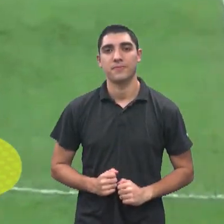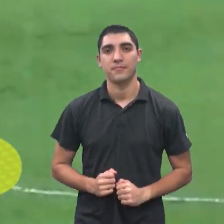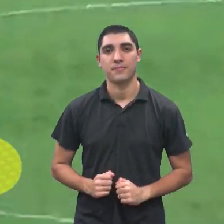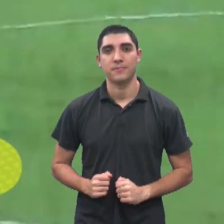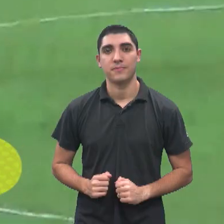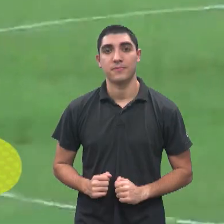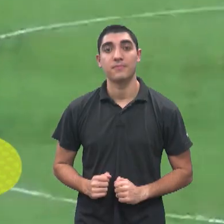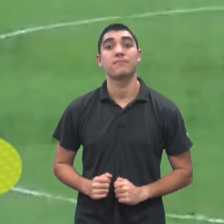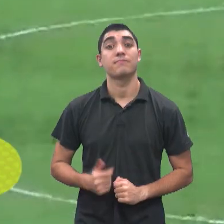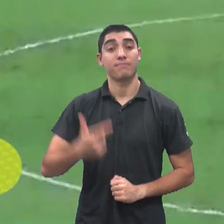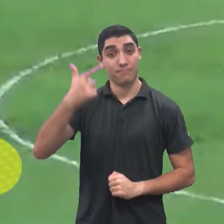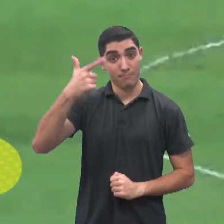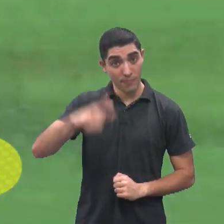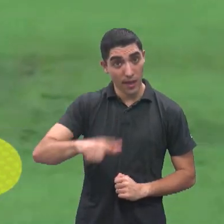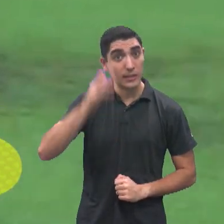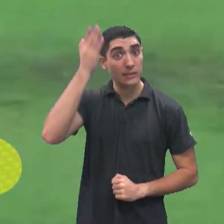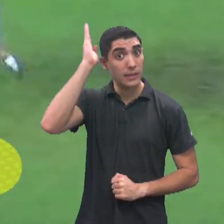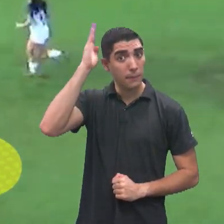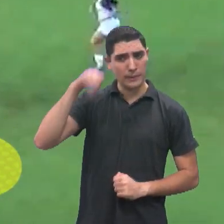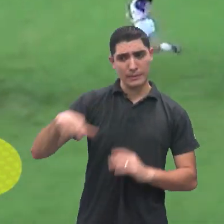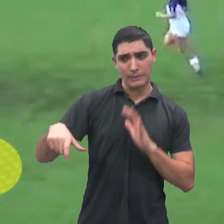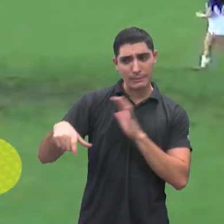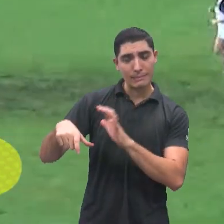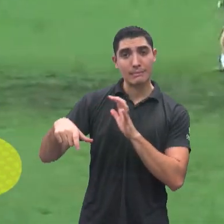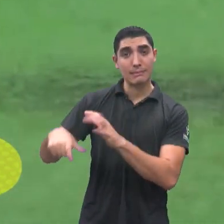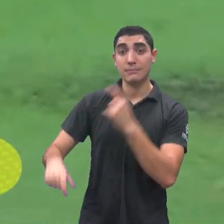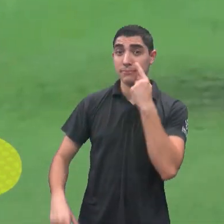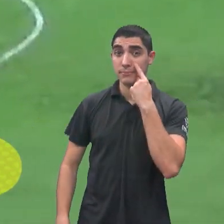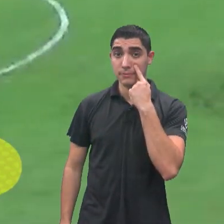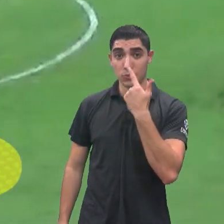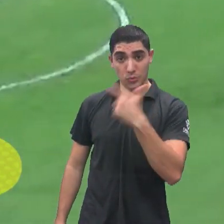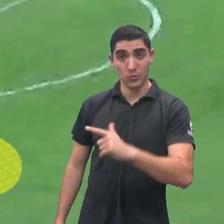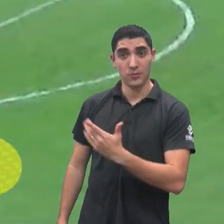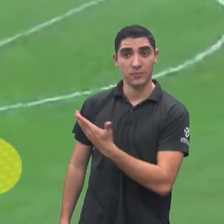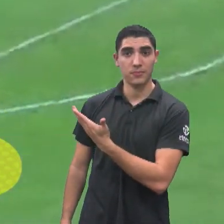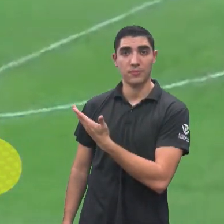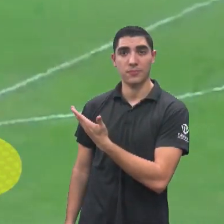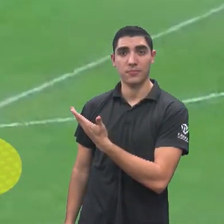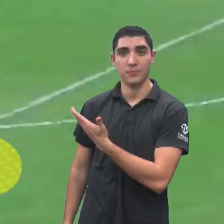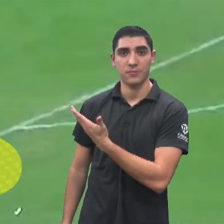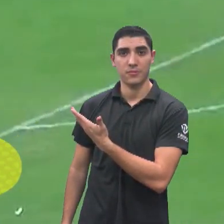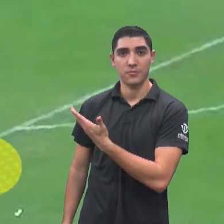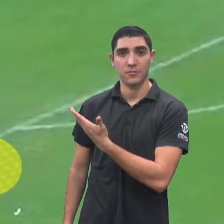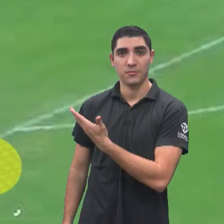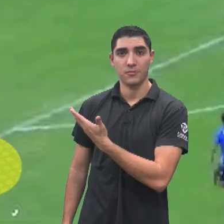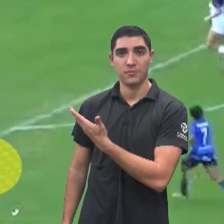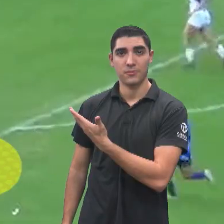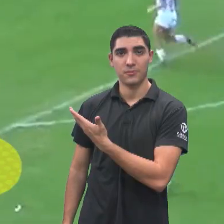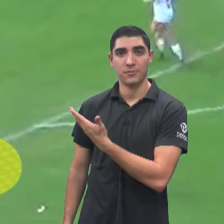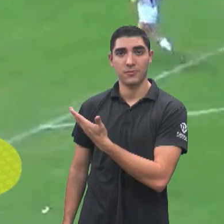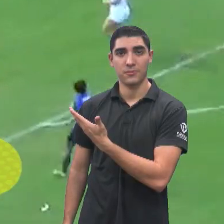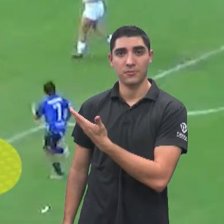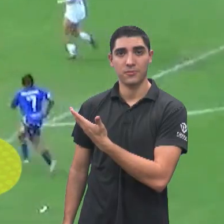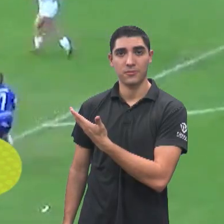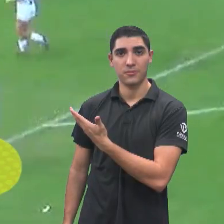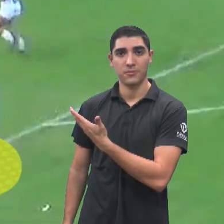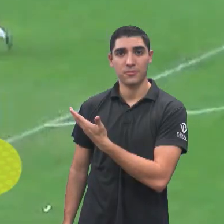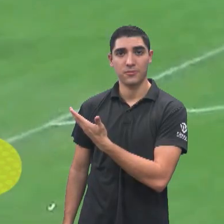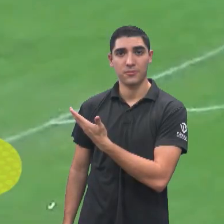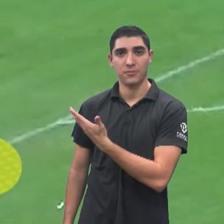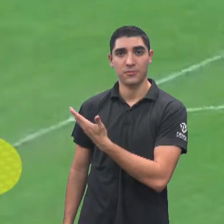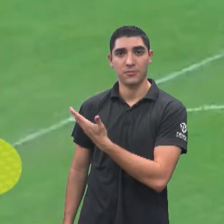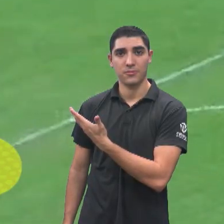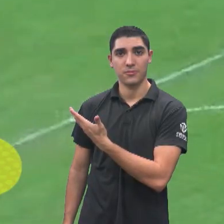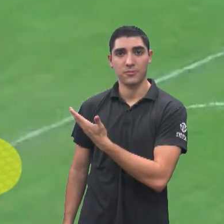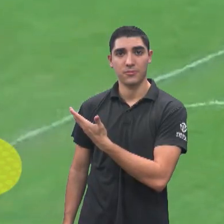E tinha mais Taubaté, aos 29, Joicinha lá pela direita, lançou Cacau, que ganhou na marcação, tocou pro meio para Edilene